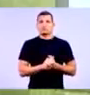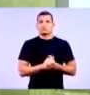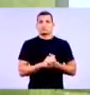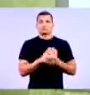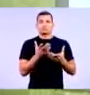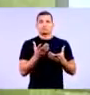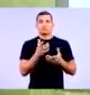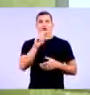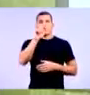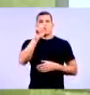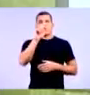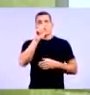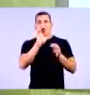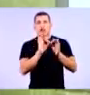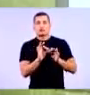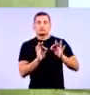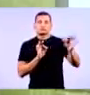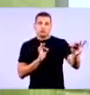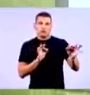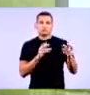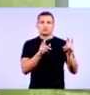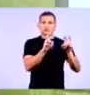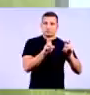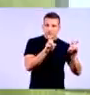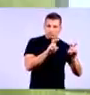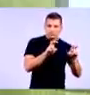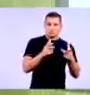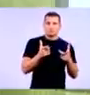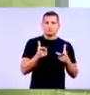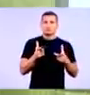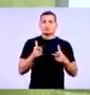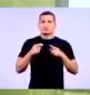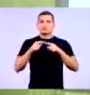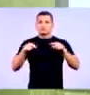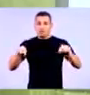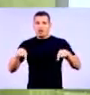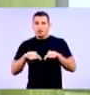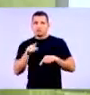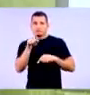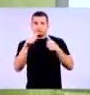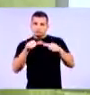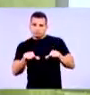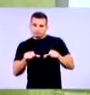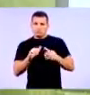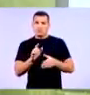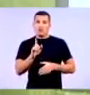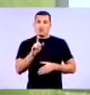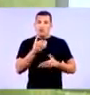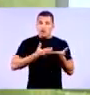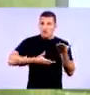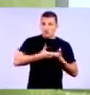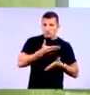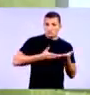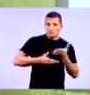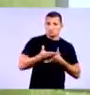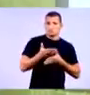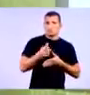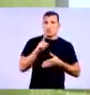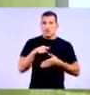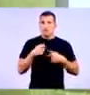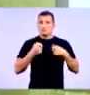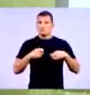virtual, o ambiente da sala que você está. E nessa interação, que é a relação que vocês estabelecem, é necessário que